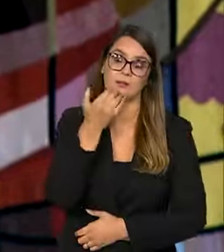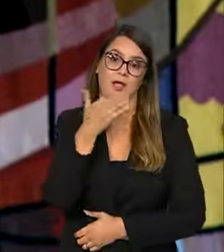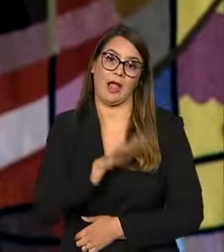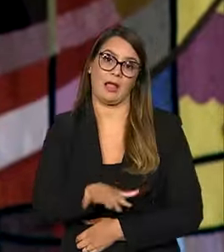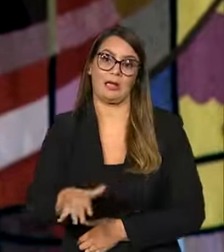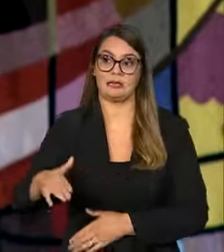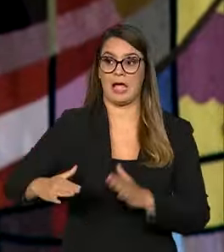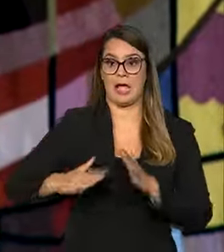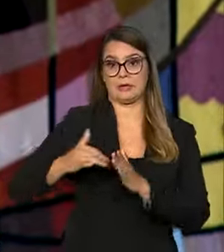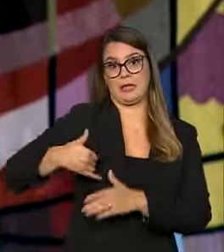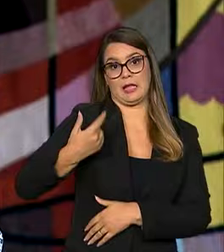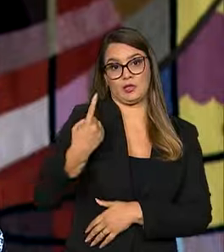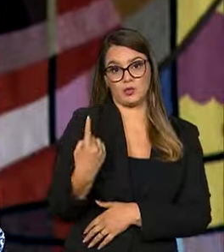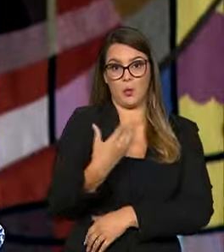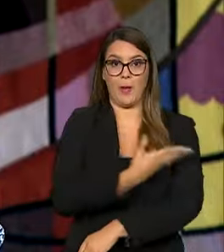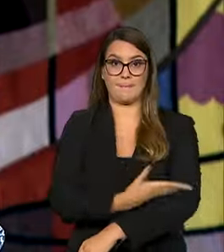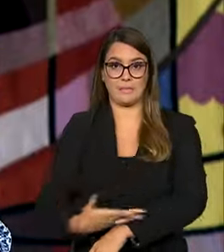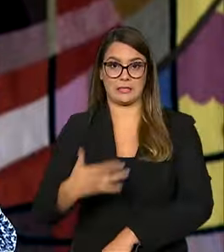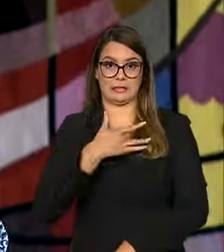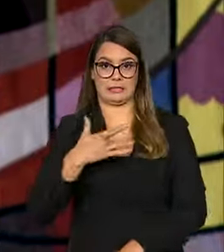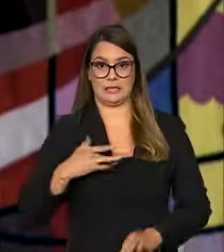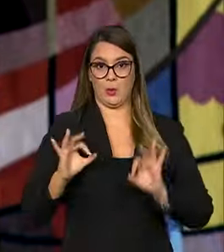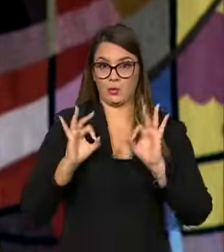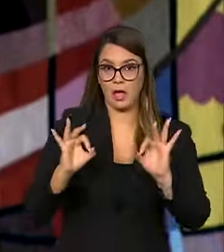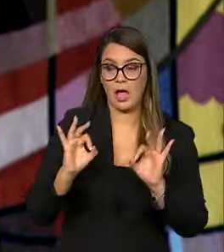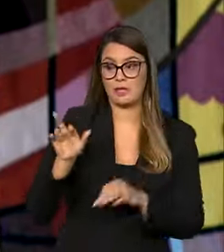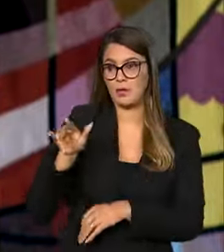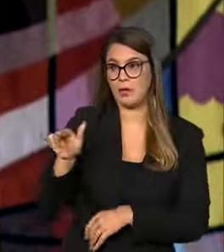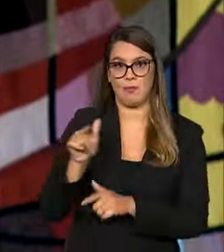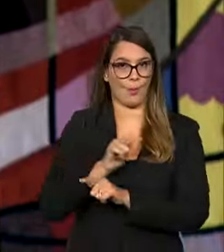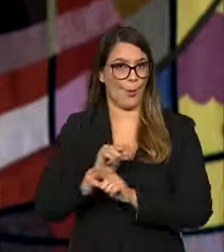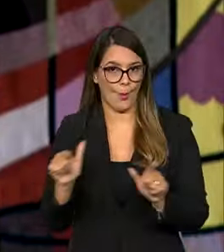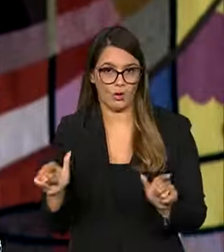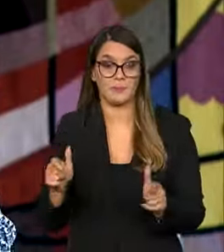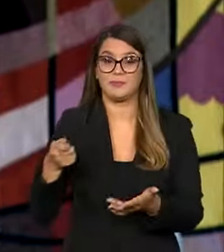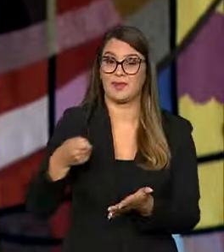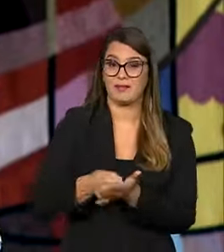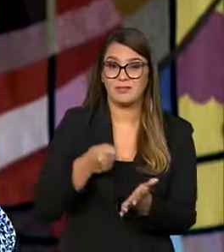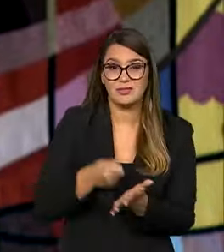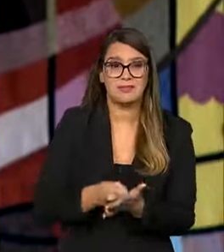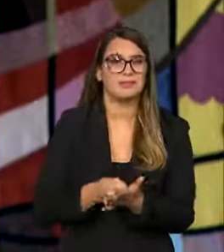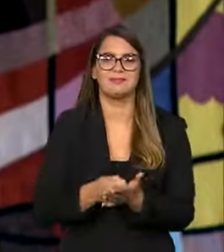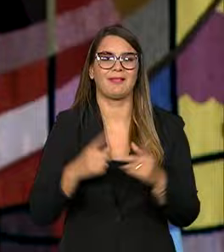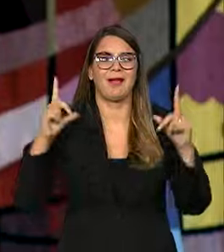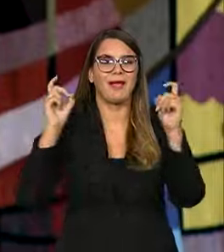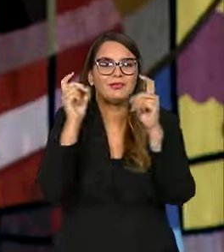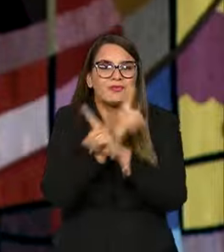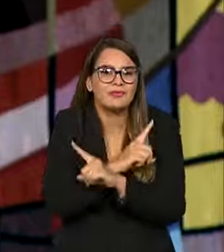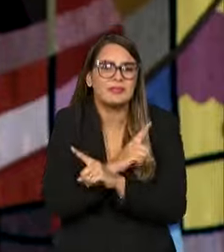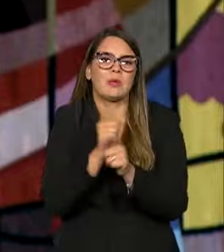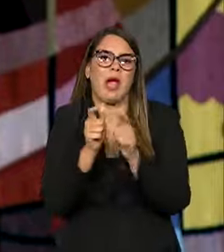de até um ano, brancas, saudáveis e sem irmãos. As exigências acabam dificultando